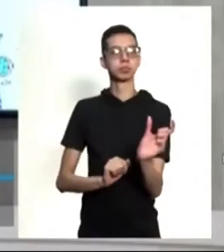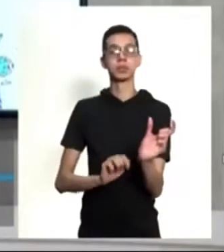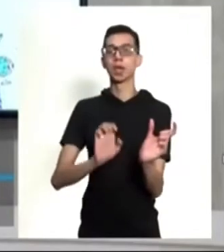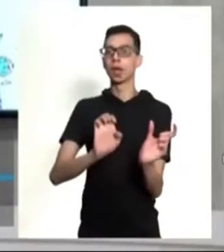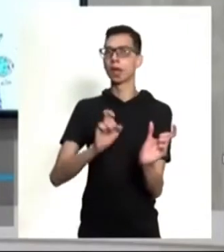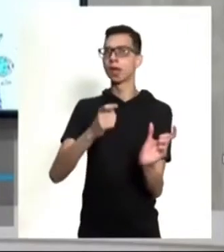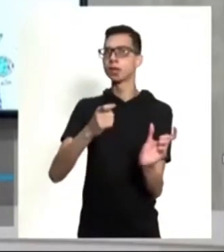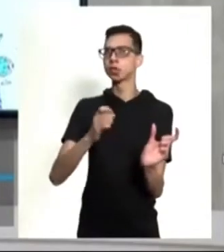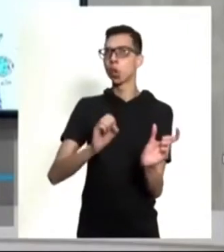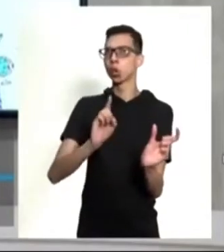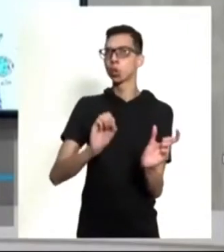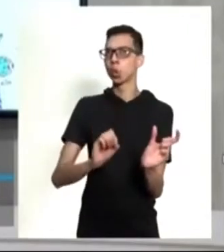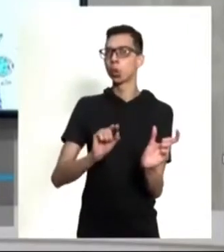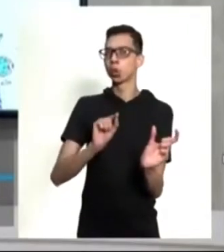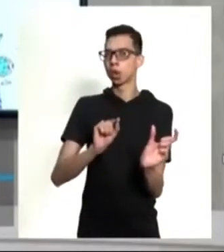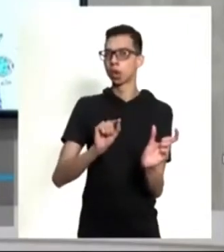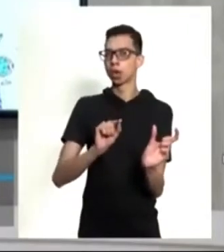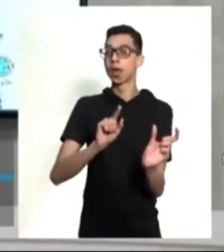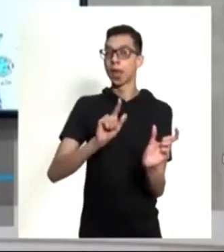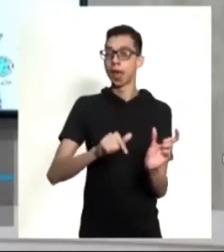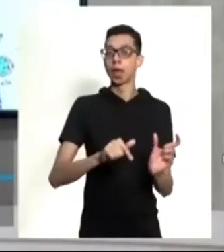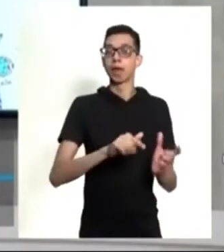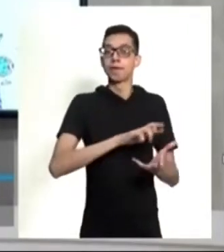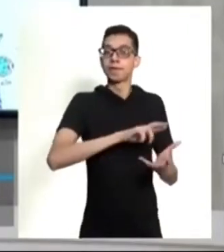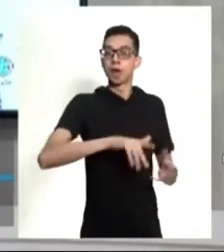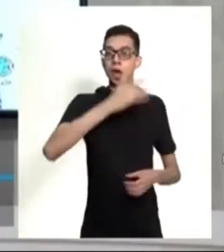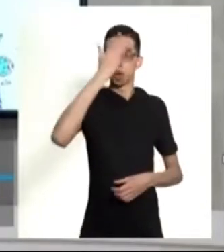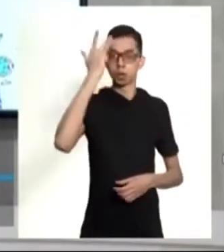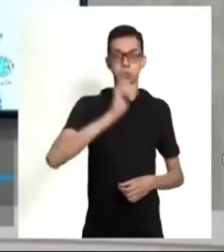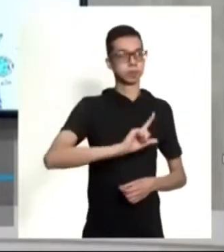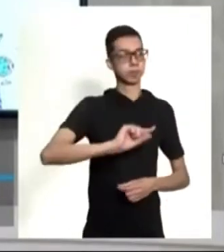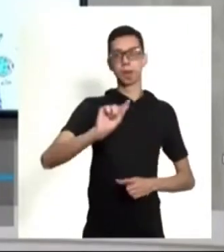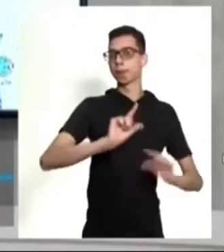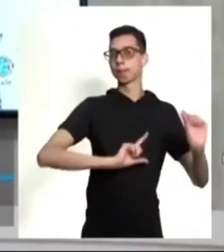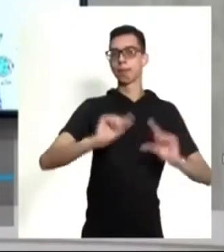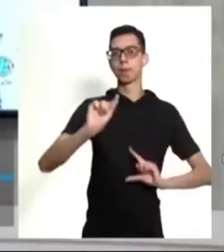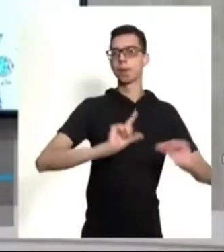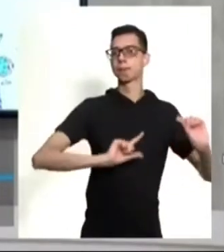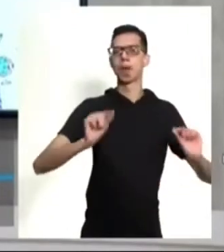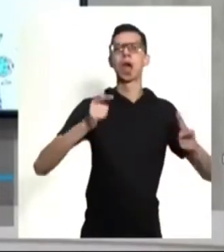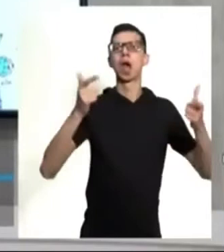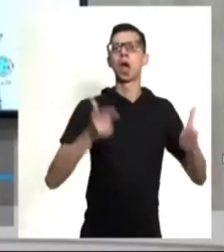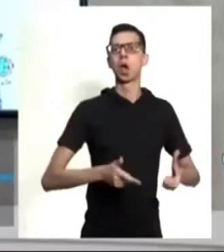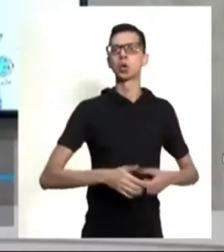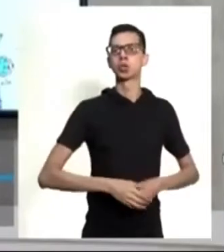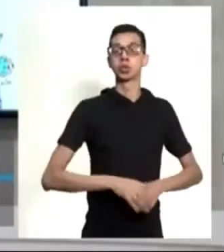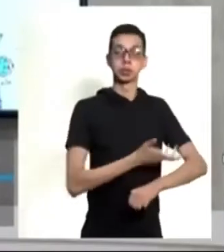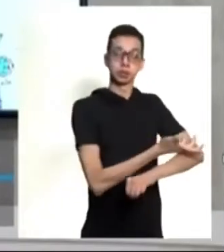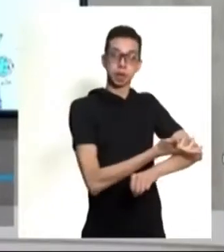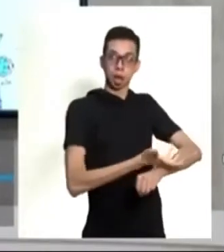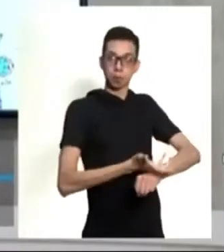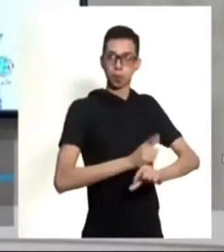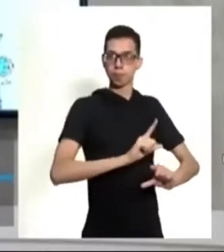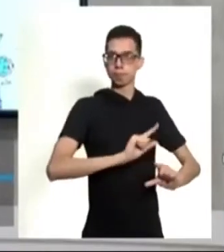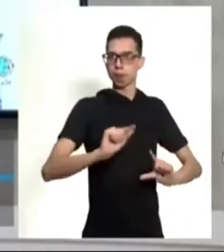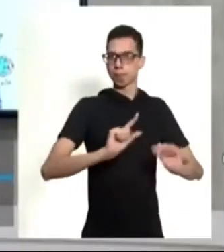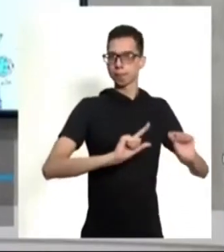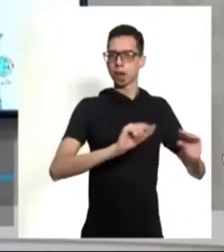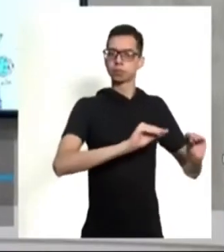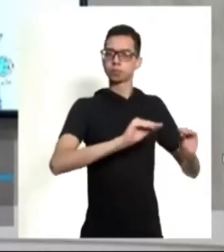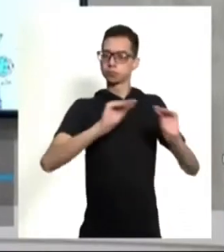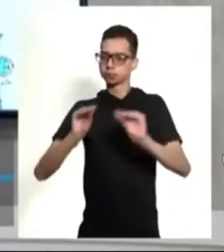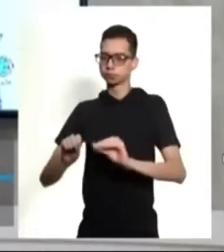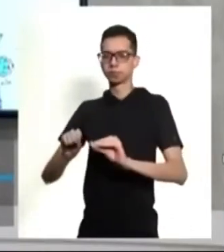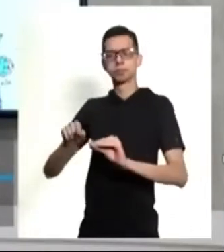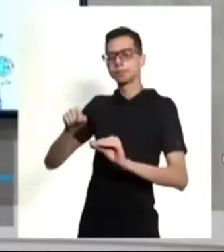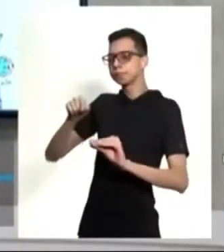êxodo é uma saída em massa. De onde? Do campo para a cidade. Então, vamos entender o processo de